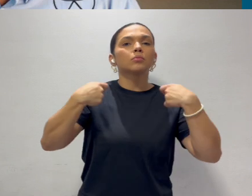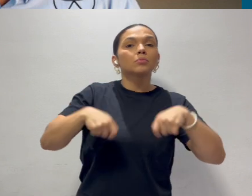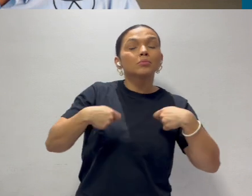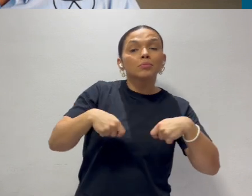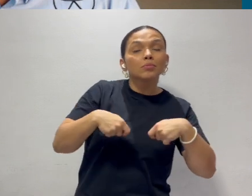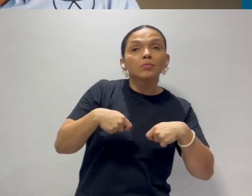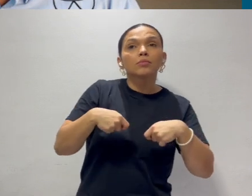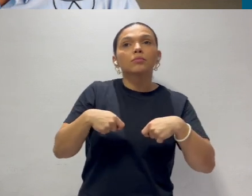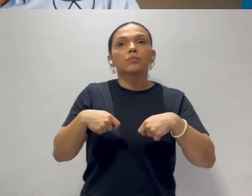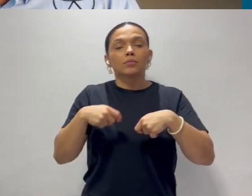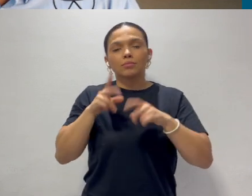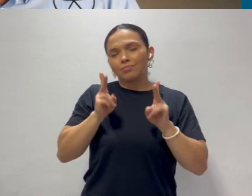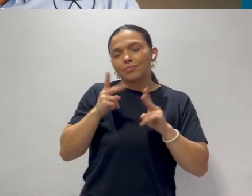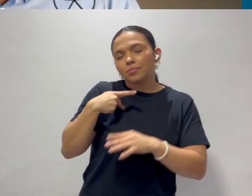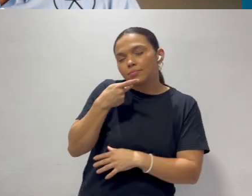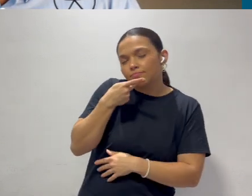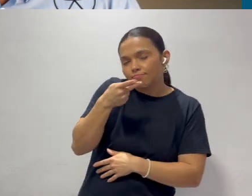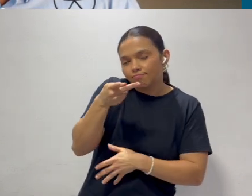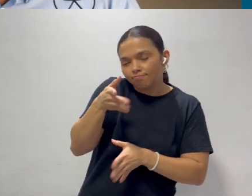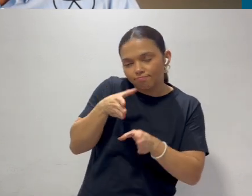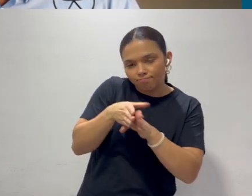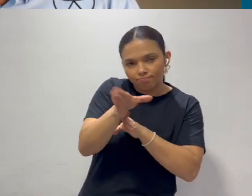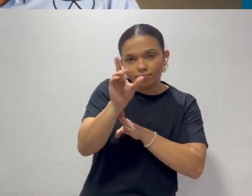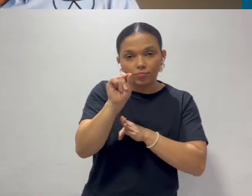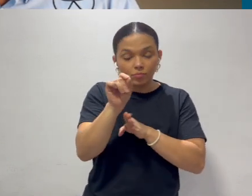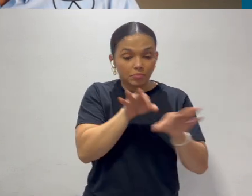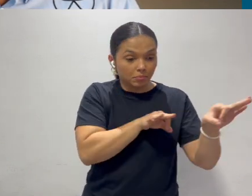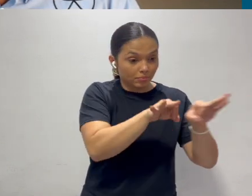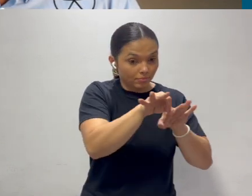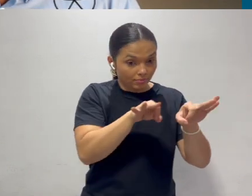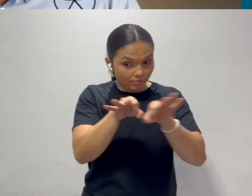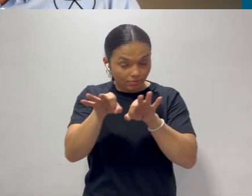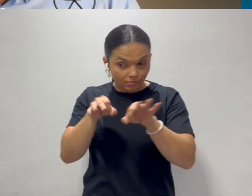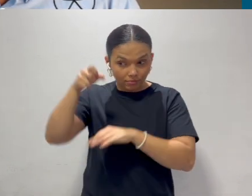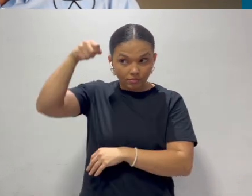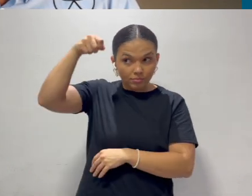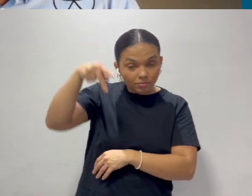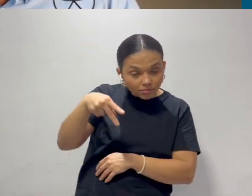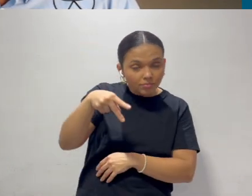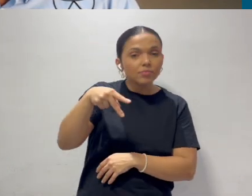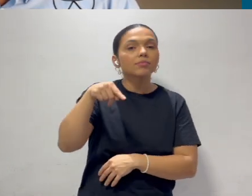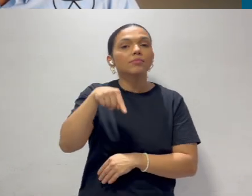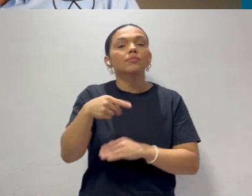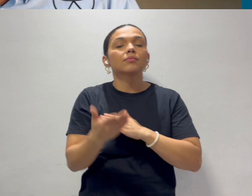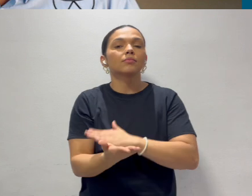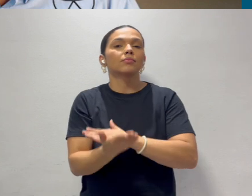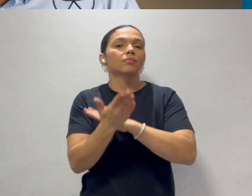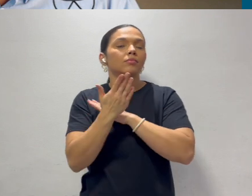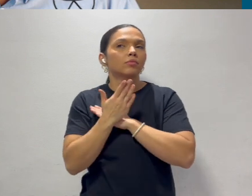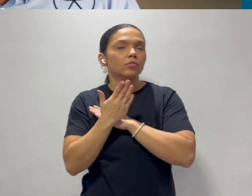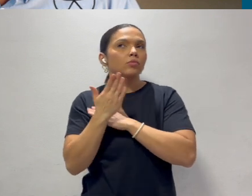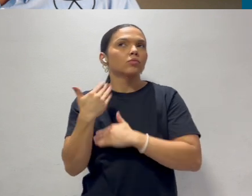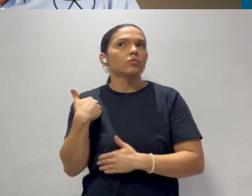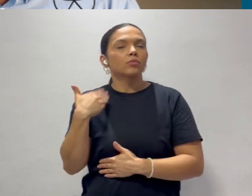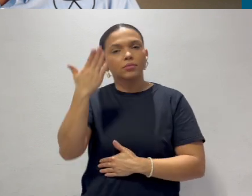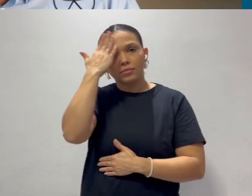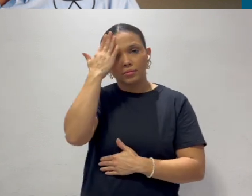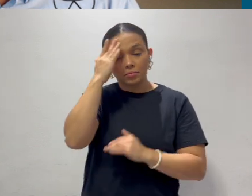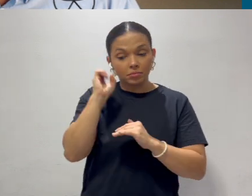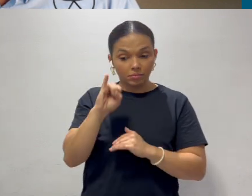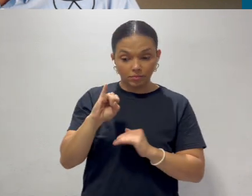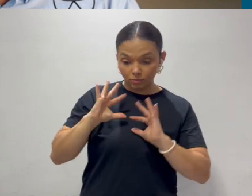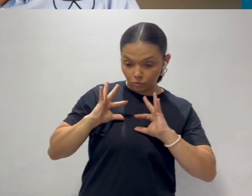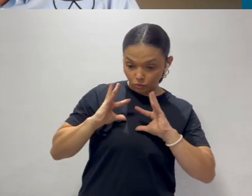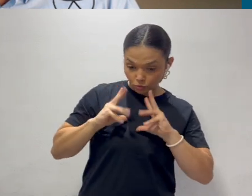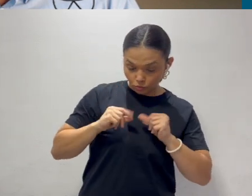falo sempre da importância do planejamento previdenciário? A importância do planejamento previdenciário, ela vai me dizer se